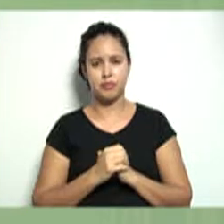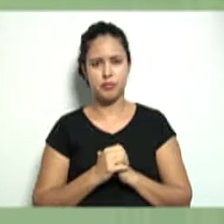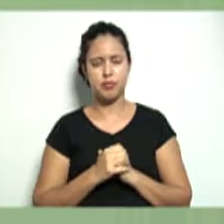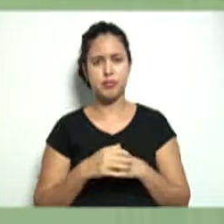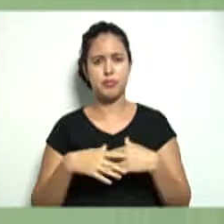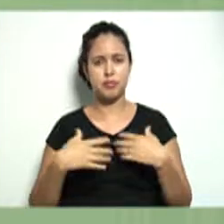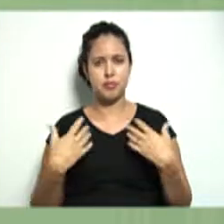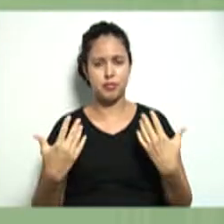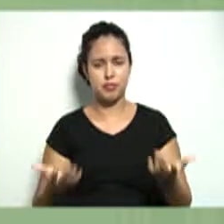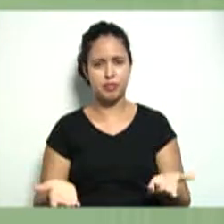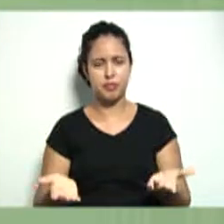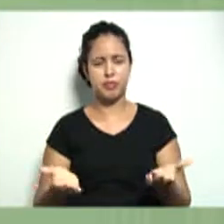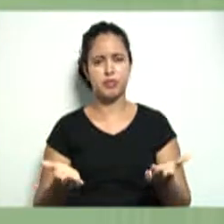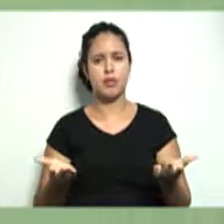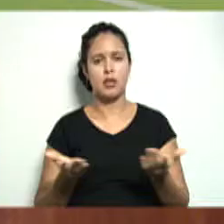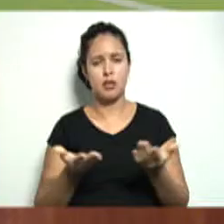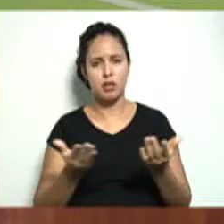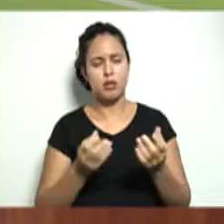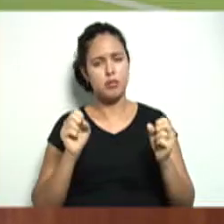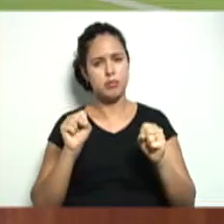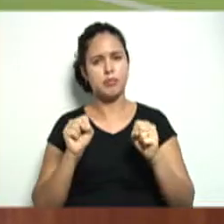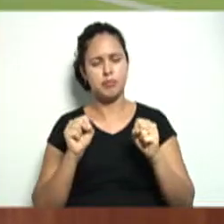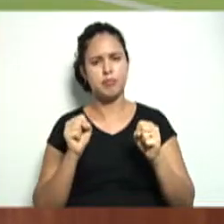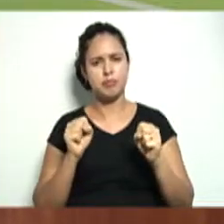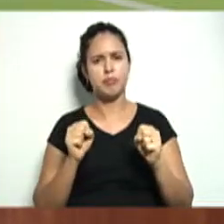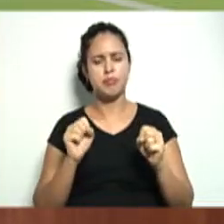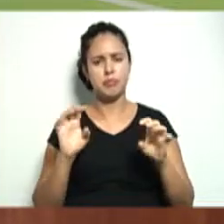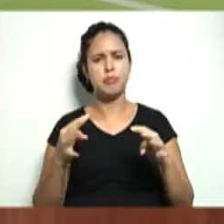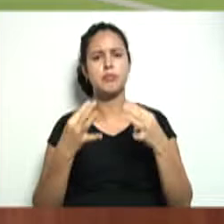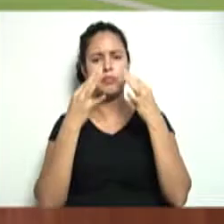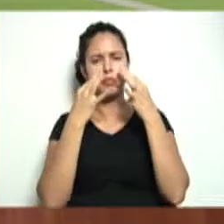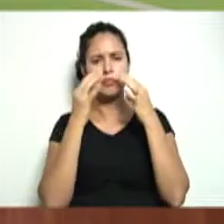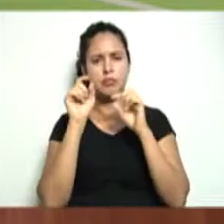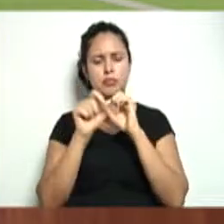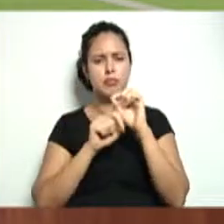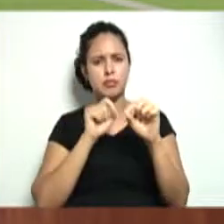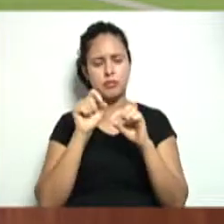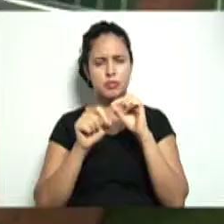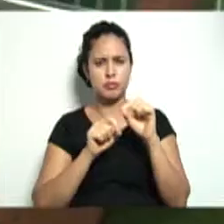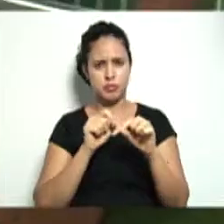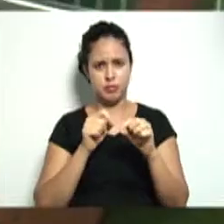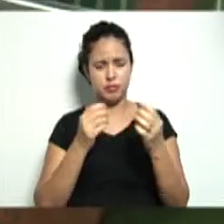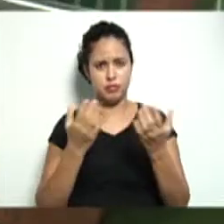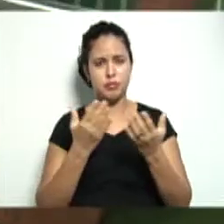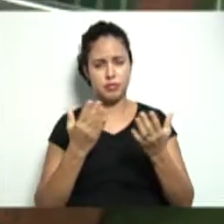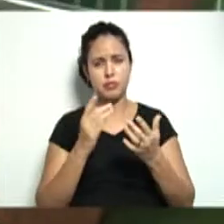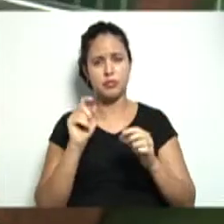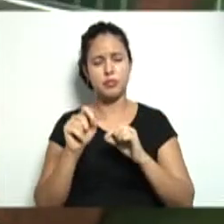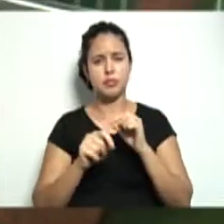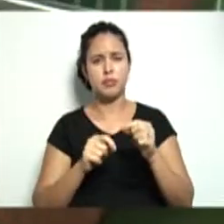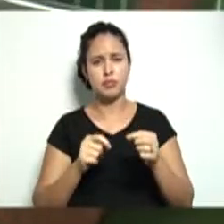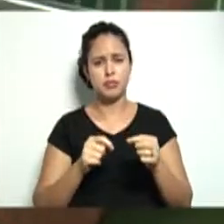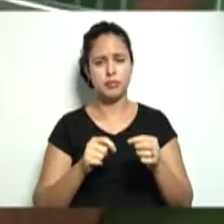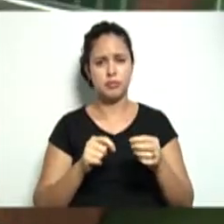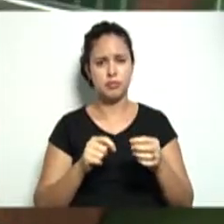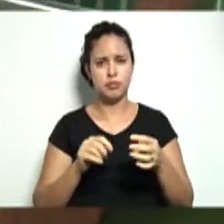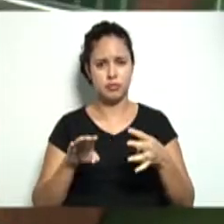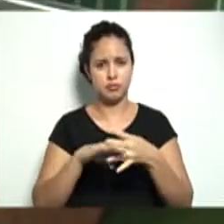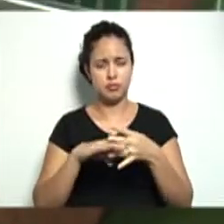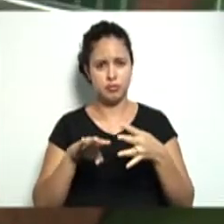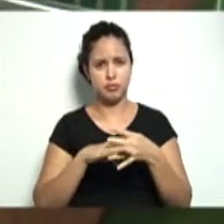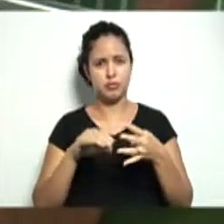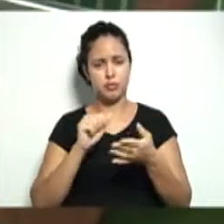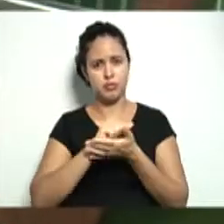Desta maneira, podemos ficar atentos que nós iremos agora para os nossos